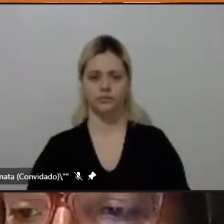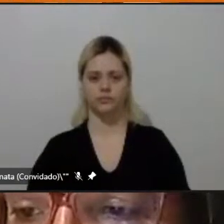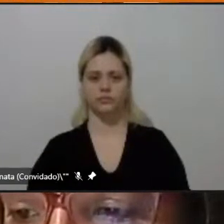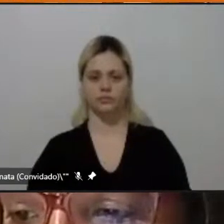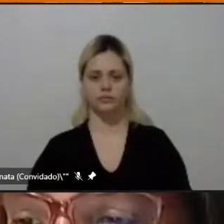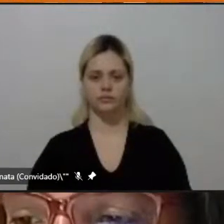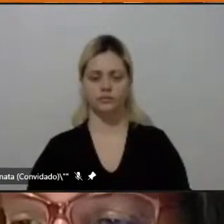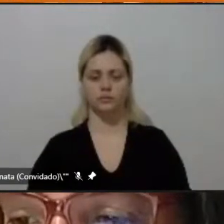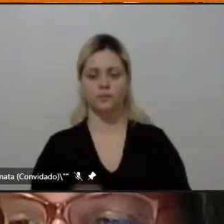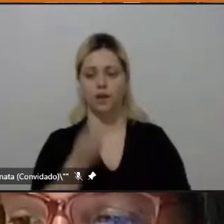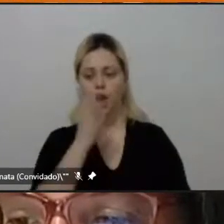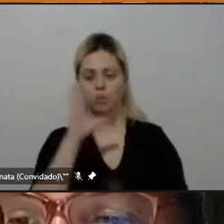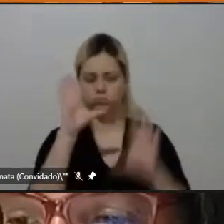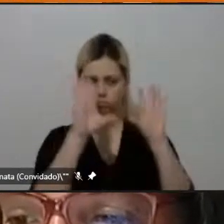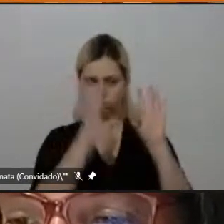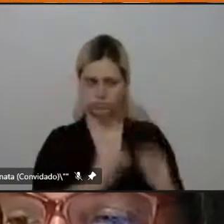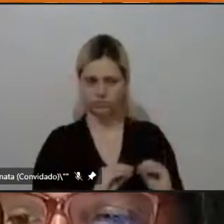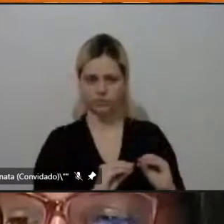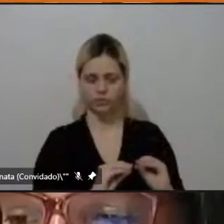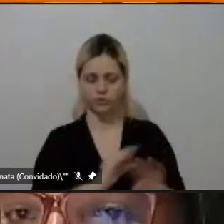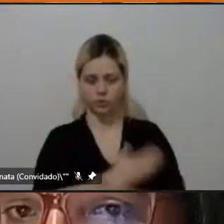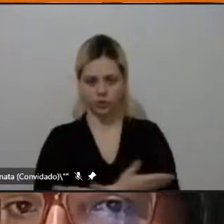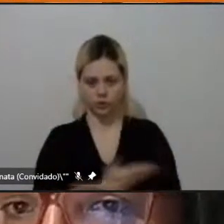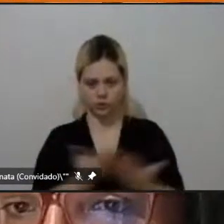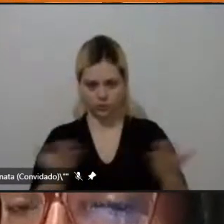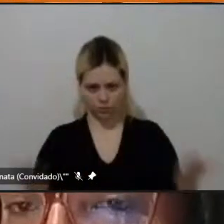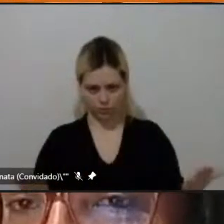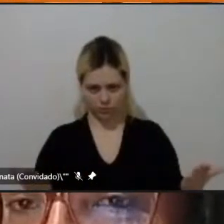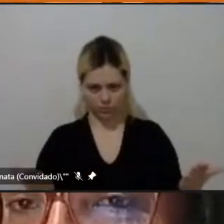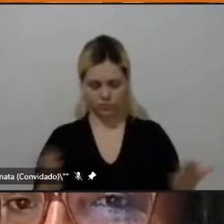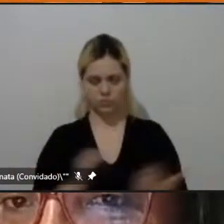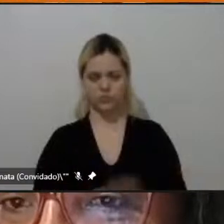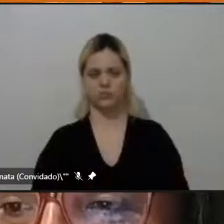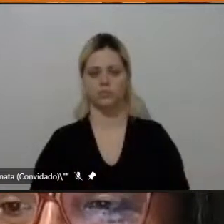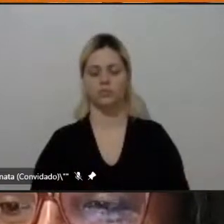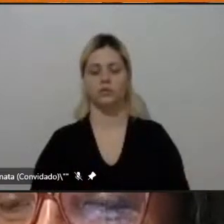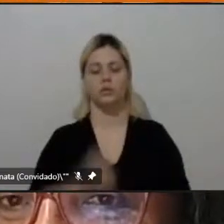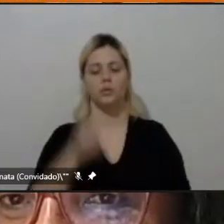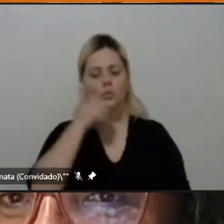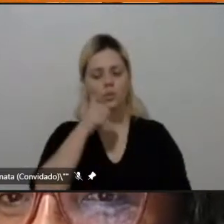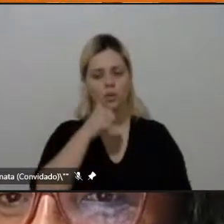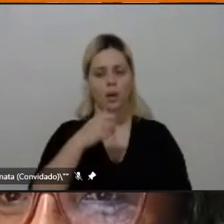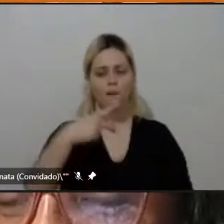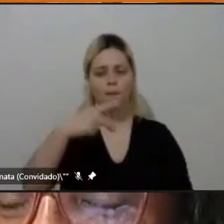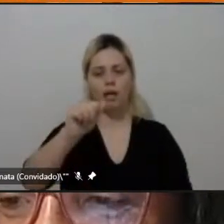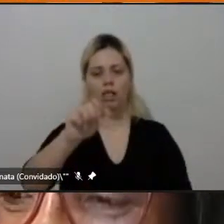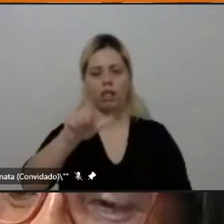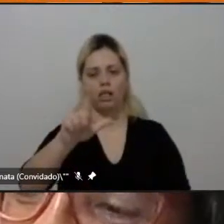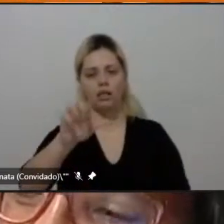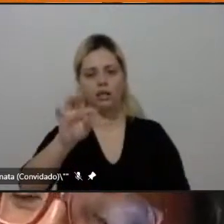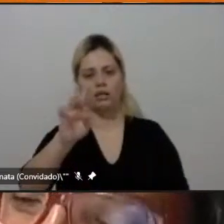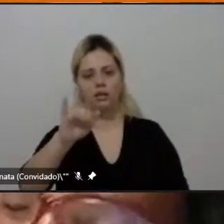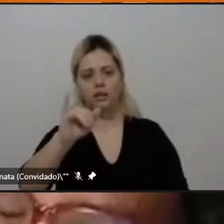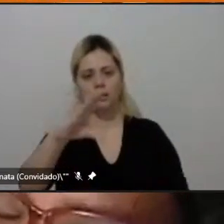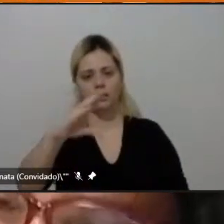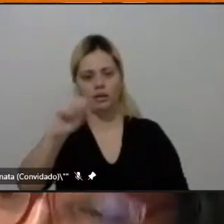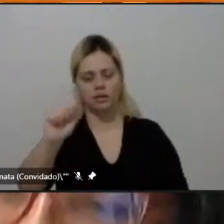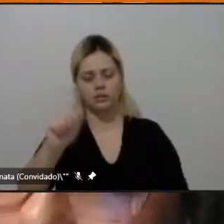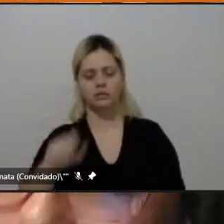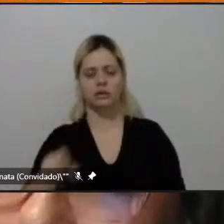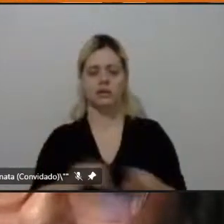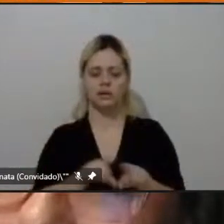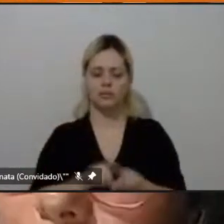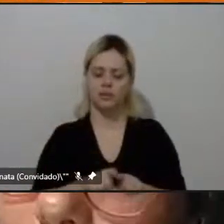Oi, boa noite a todos, todas e todos, a Patrícia, que eu estou conhecendo agora, e a minha companheira